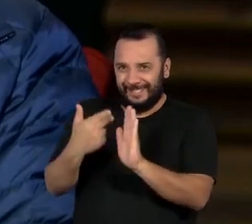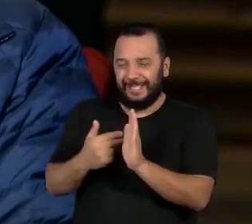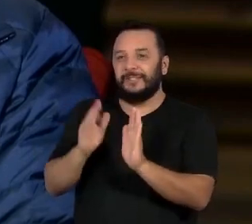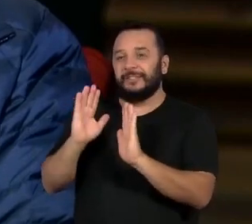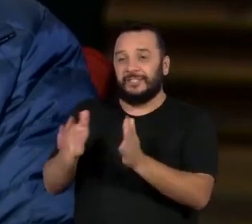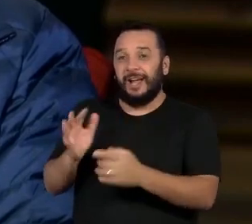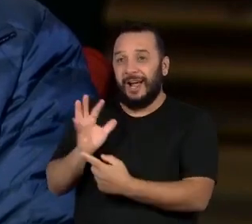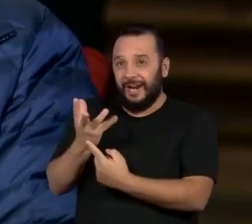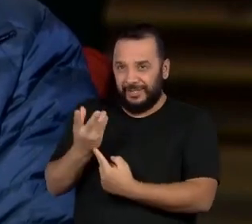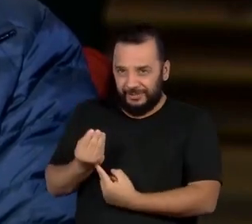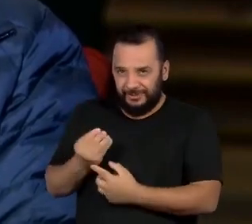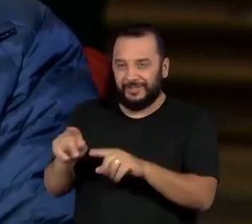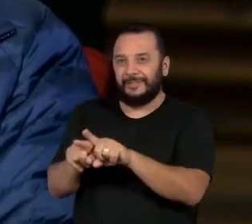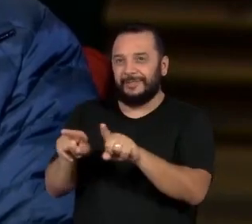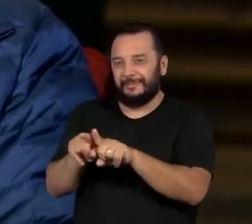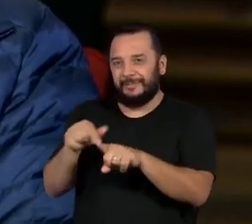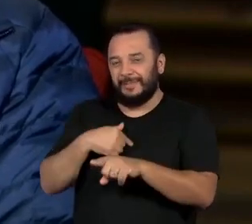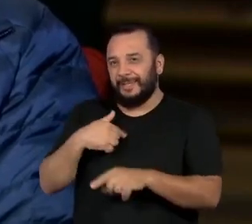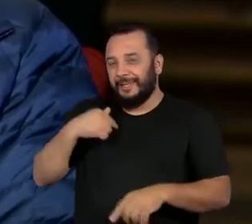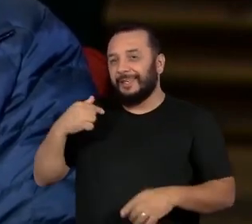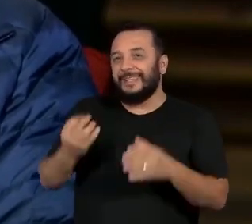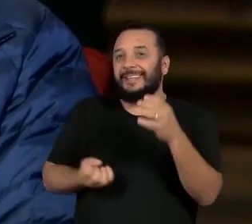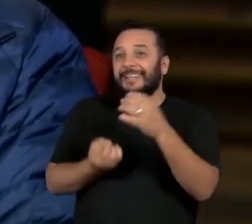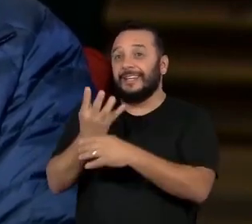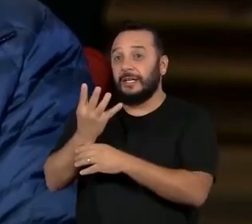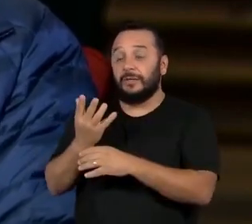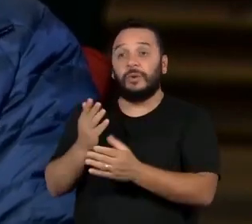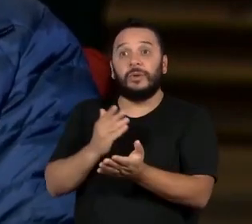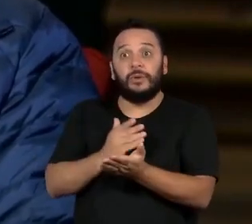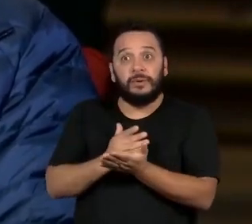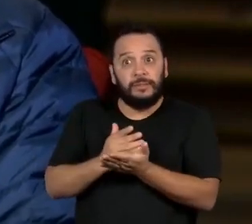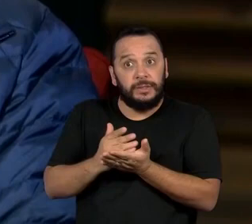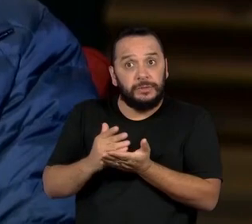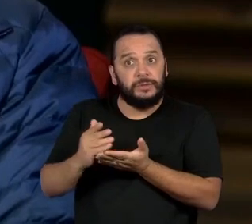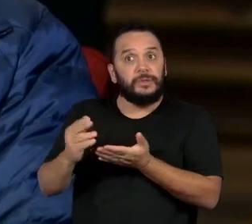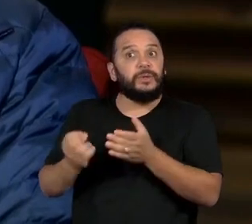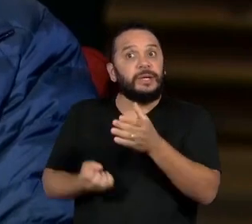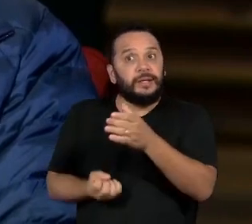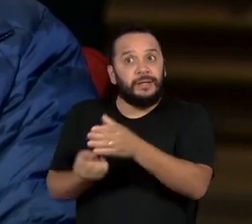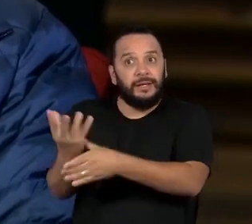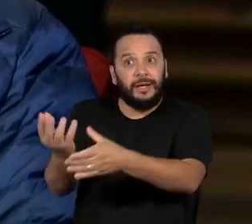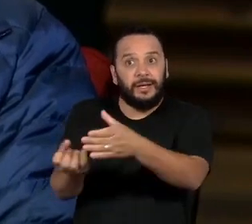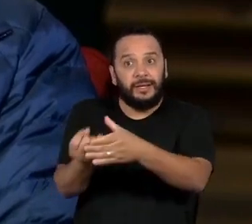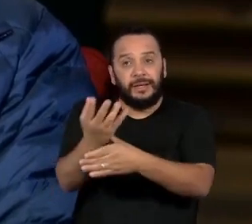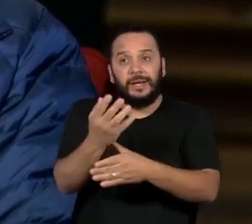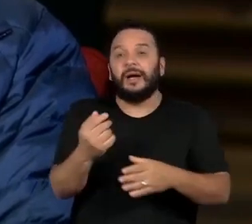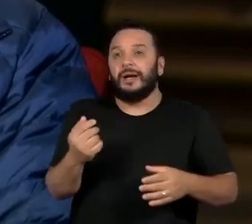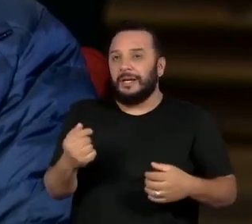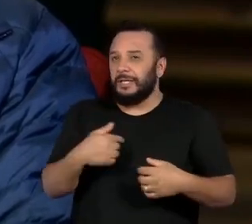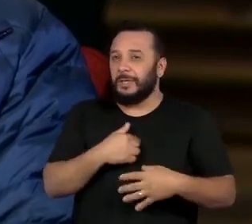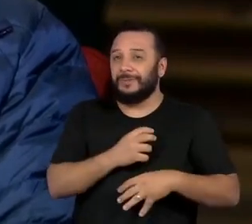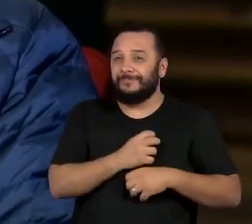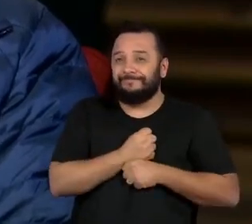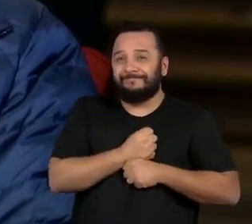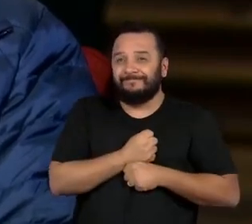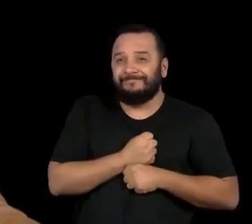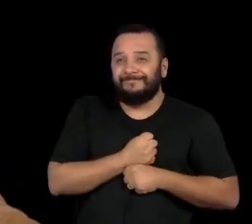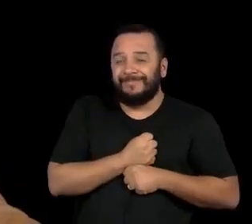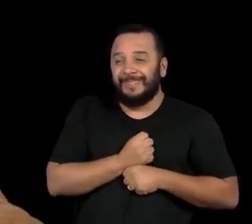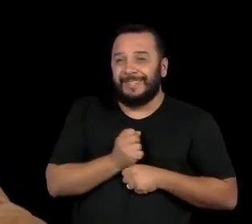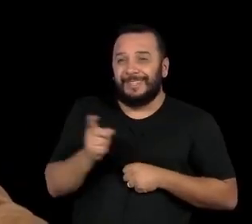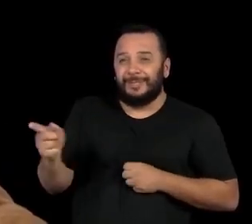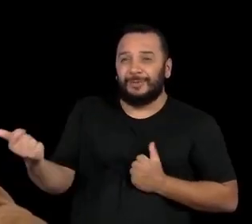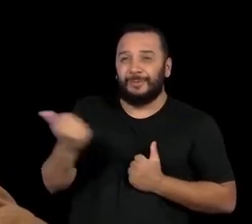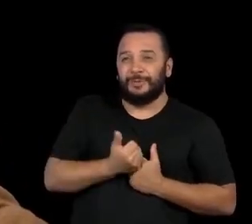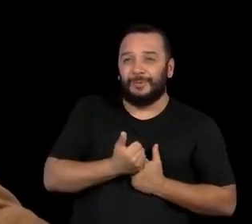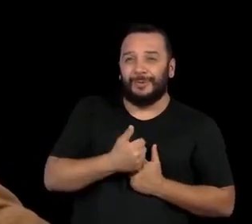criando quando começar a criar realmente eu sentei o coração coração